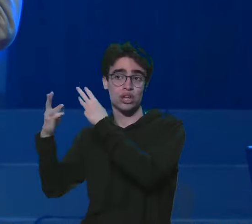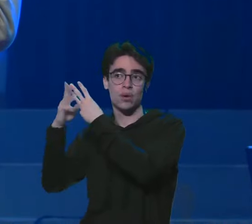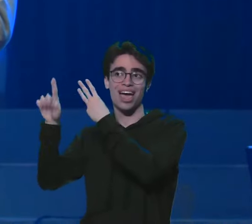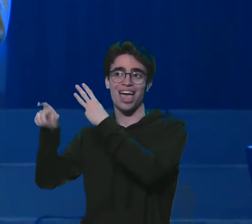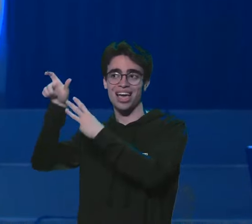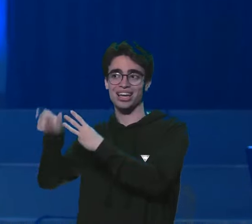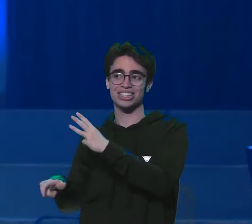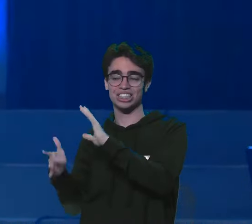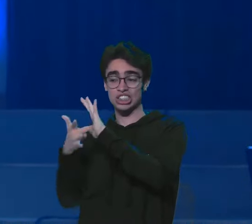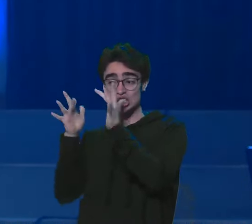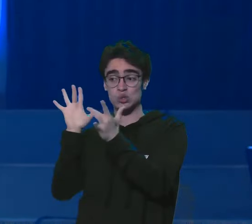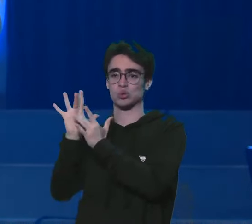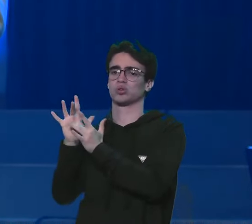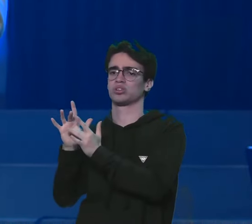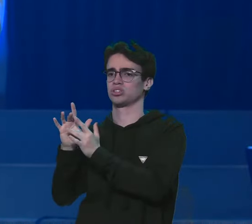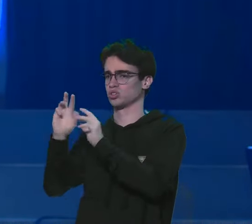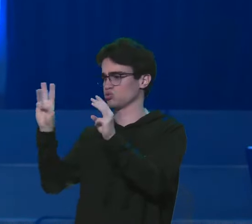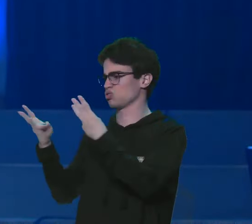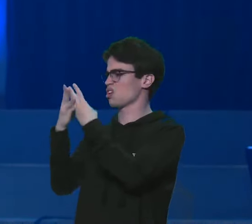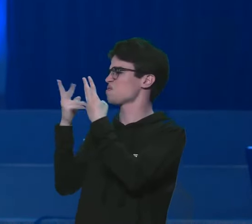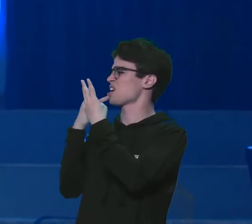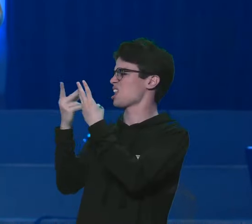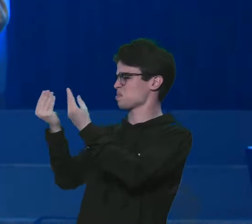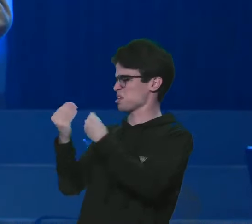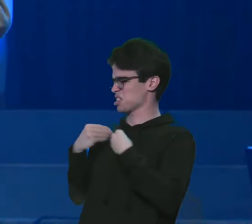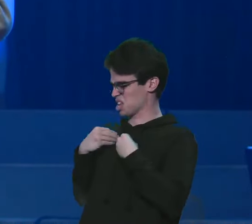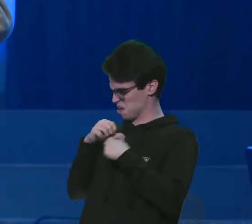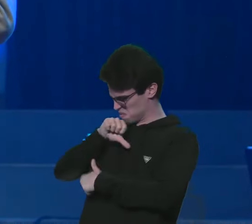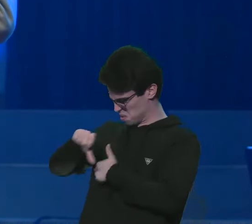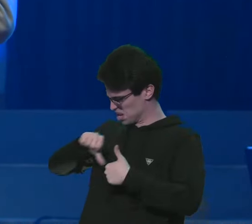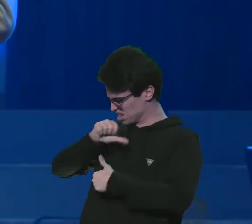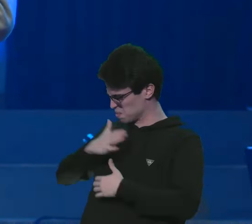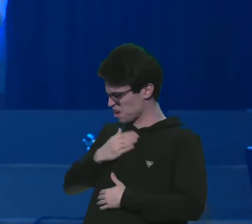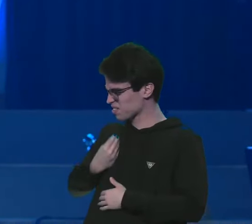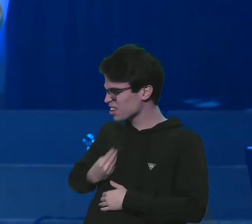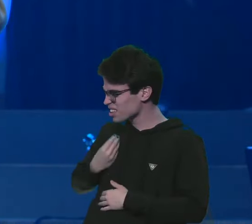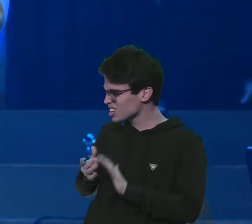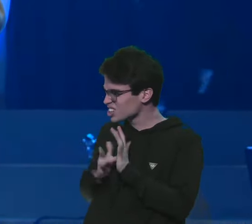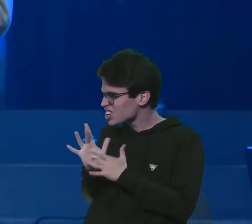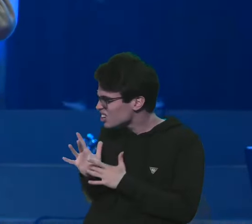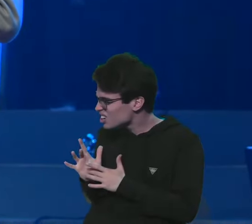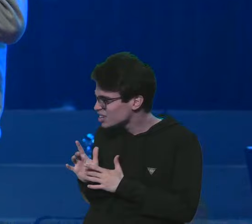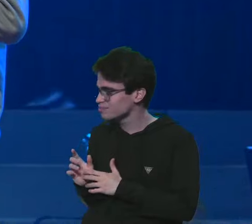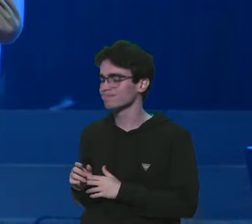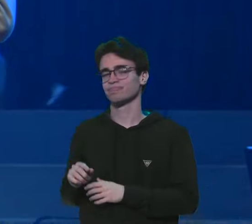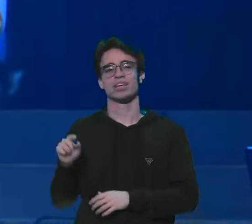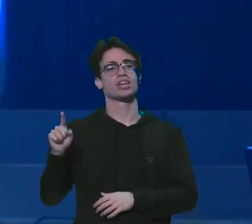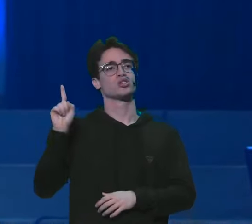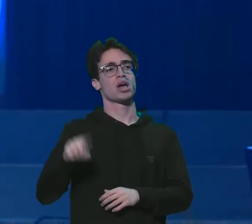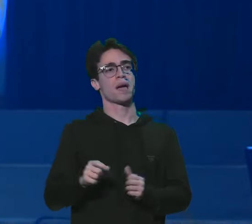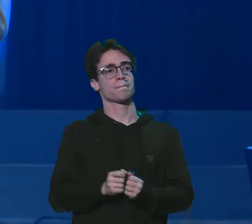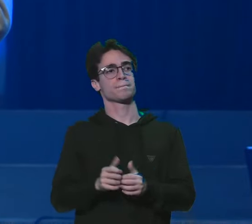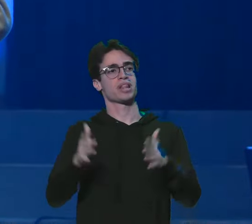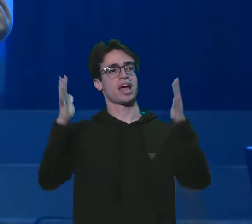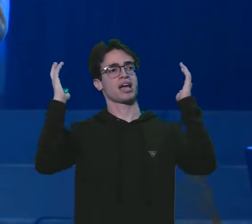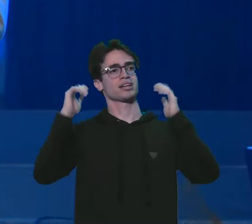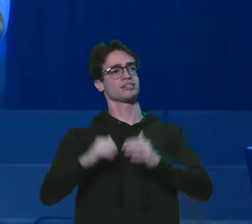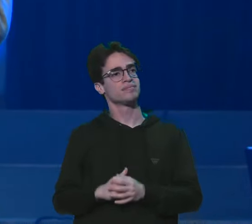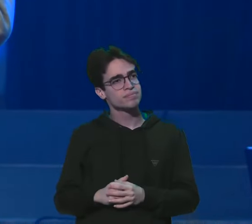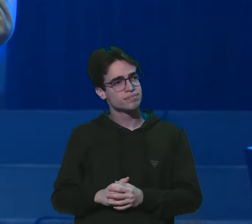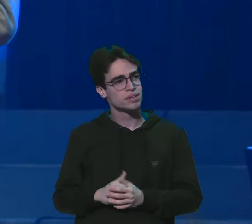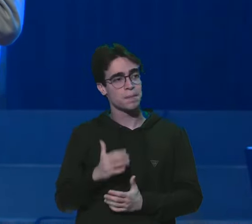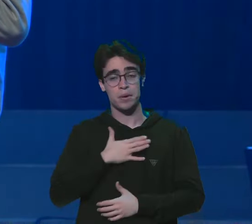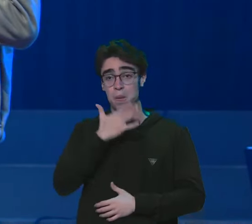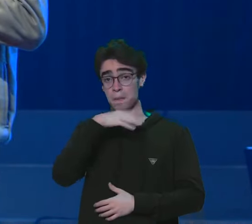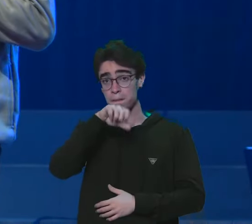e olhar para esse judeu e falar, transforma a minha vida, é milagre de Deus. Meu pai teve um encontro com